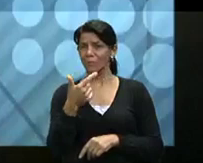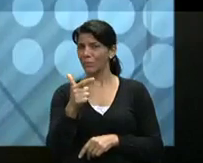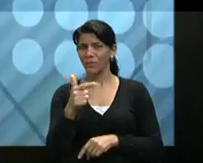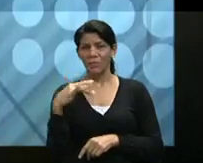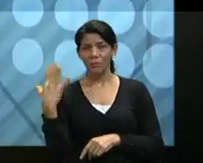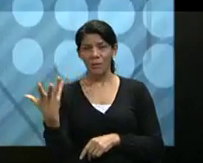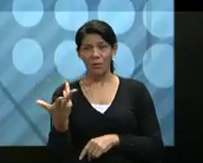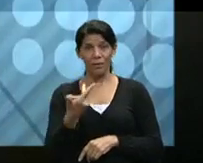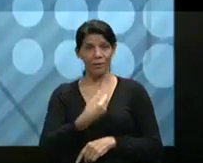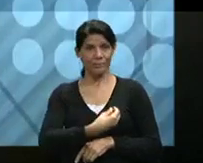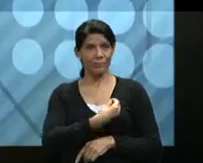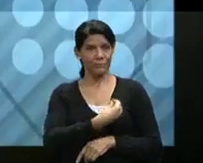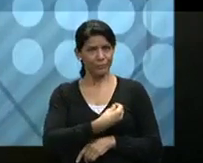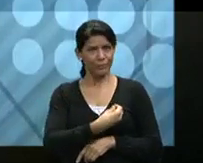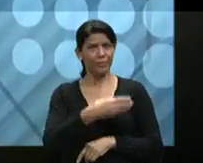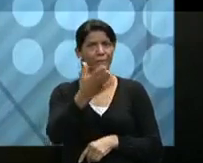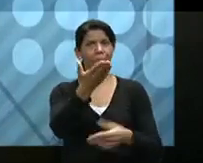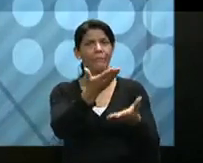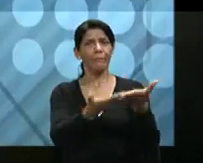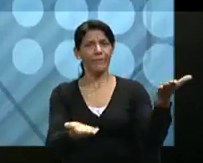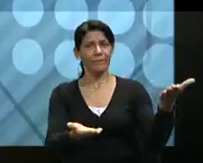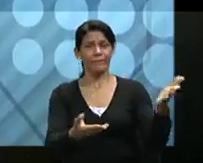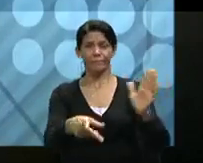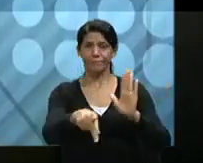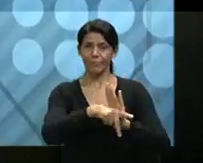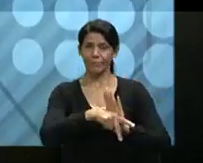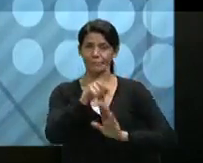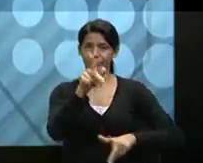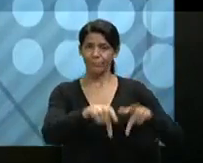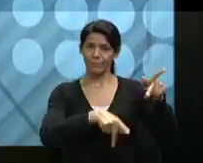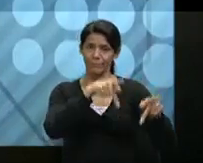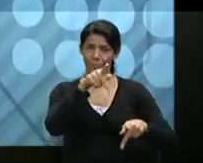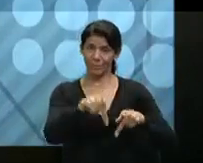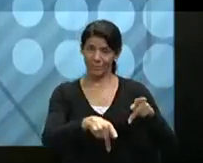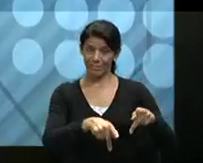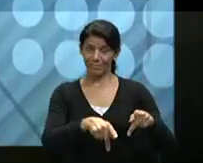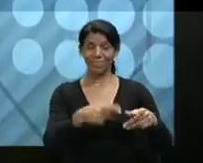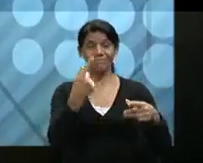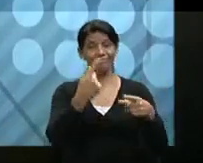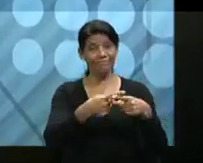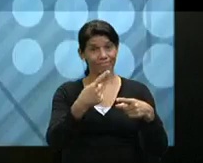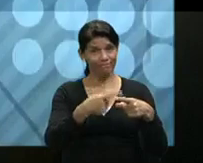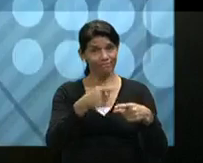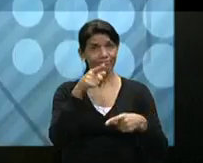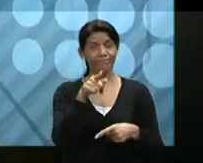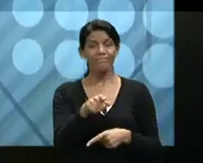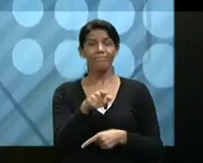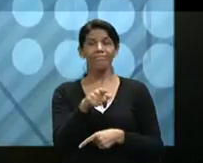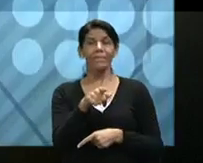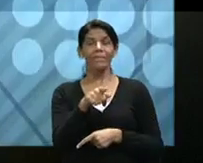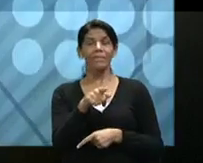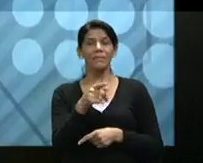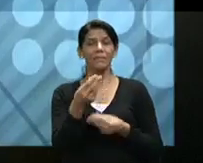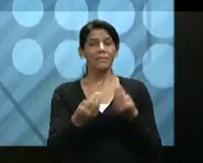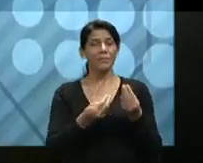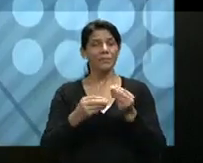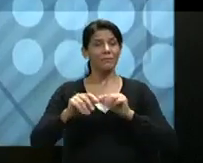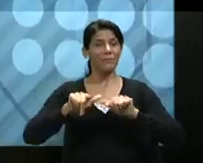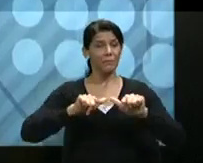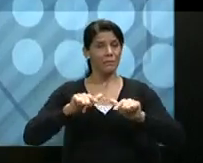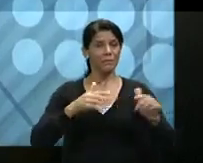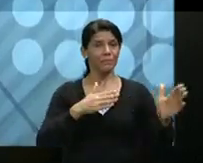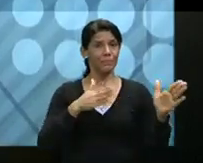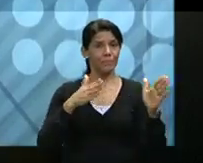né, quem terá o prejuízo será a própria população, tendo em vista que as medidas serão medidas que trabalham